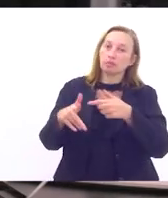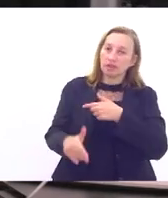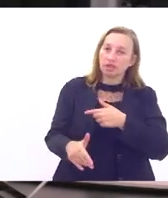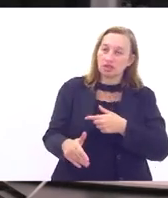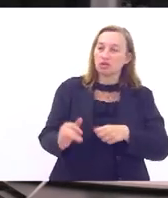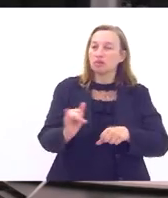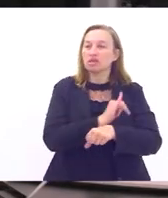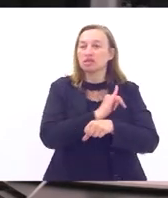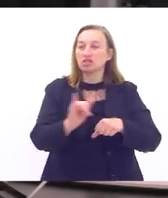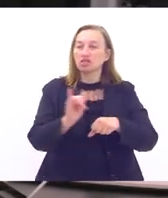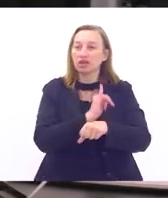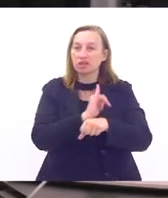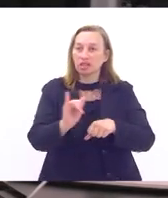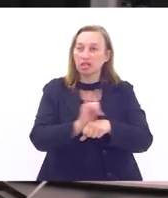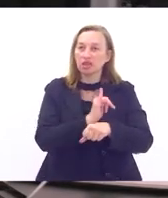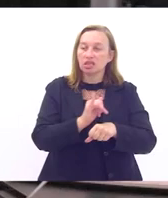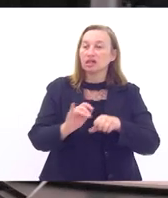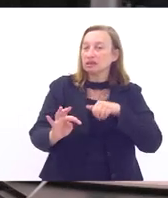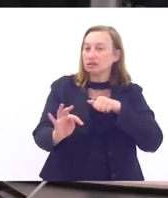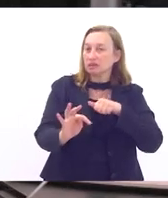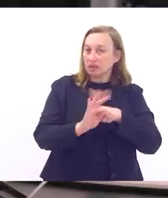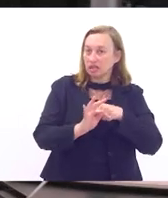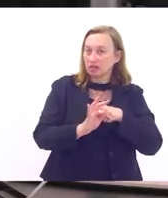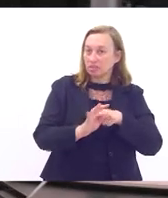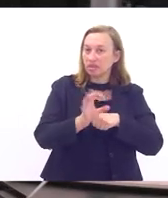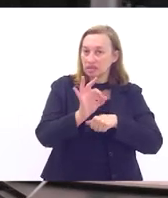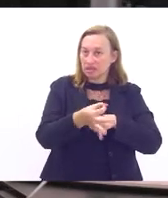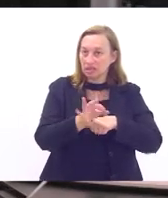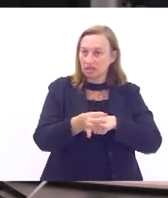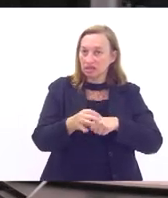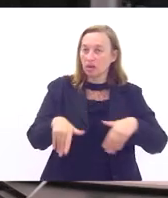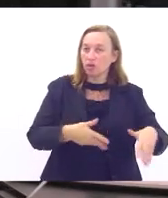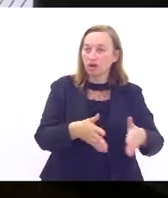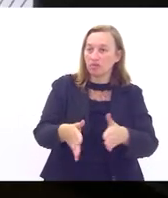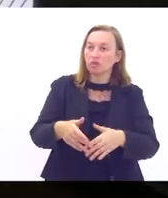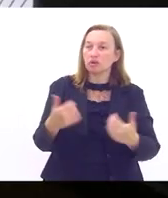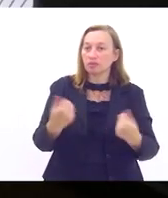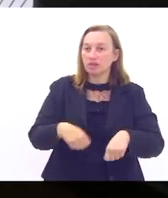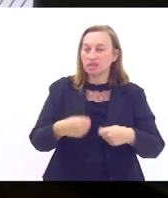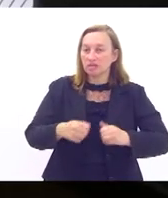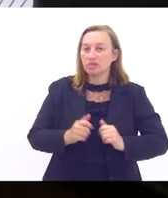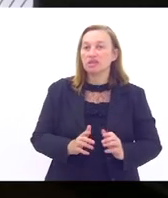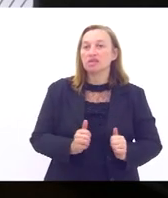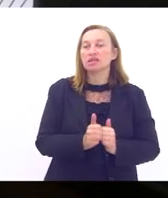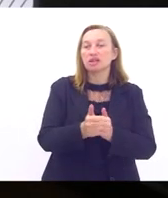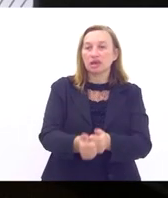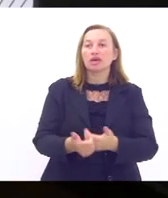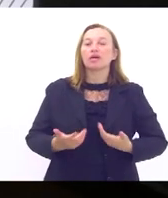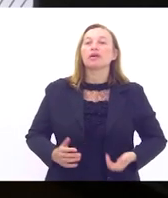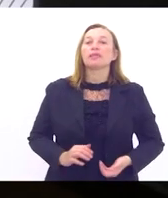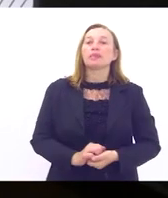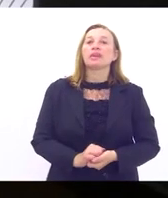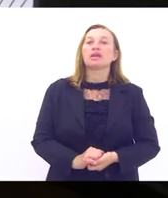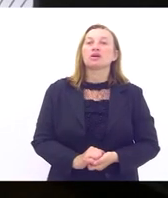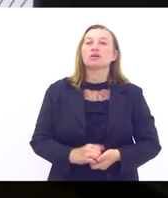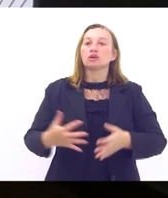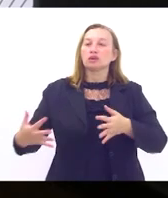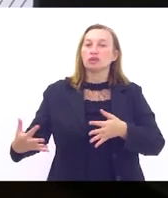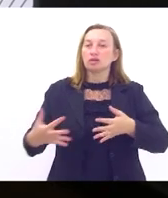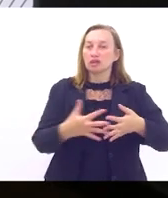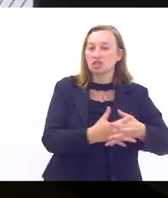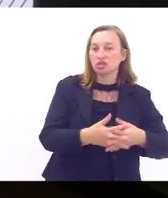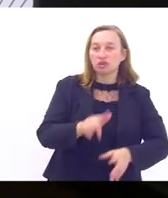essa articulação, que, tecnicamente, sem dúvida alguma, é o caminho que a gente precisa seguir. É. O engajamento